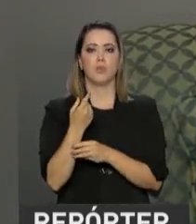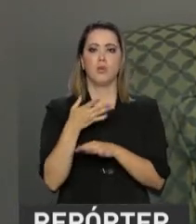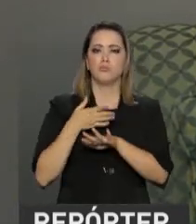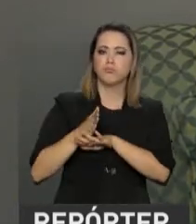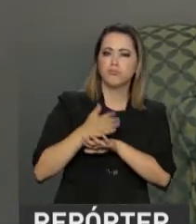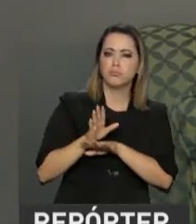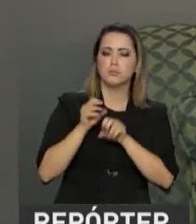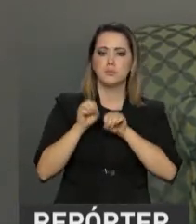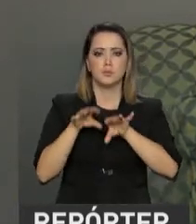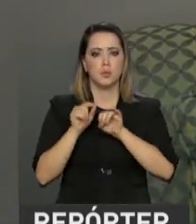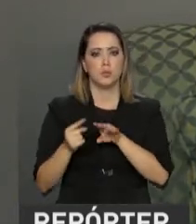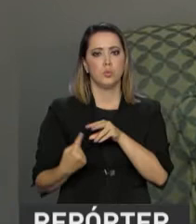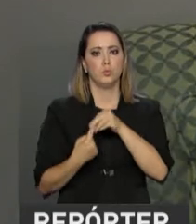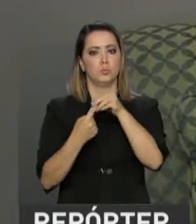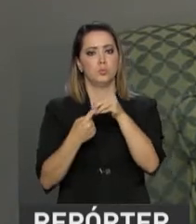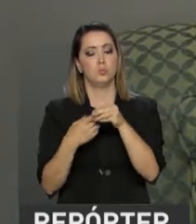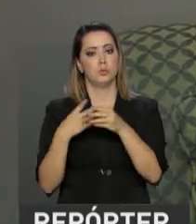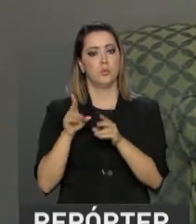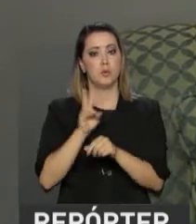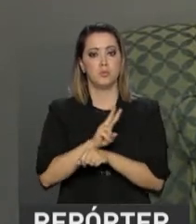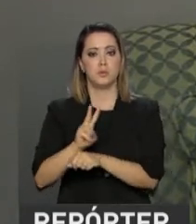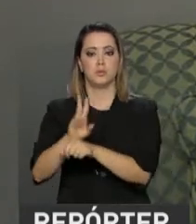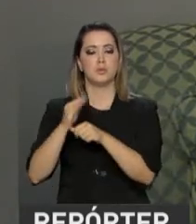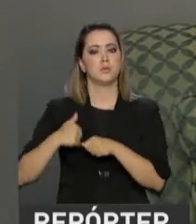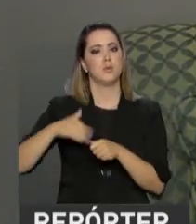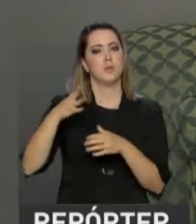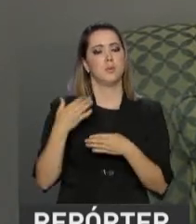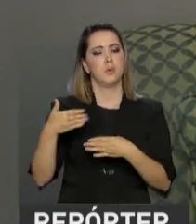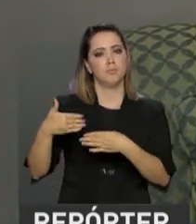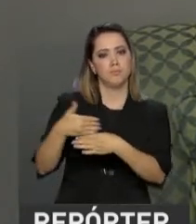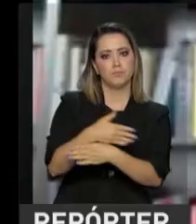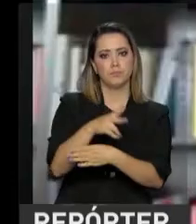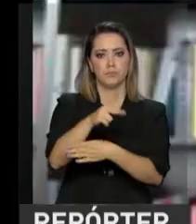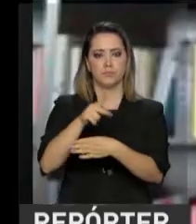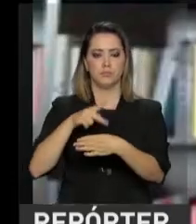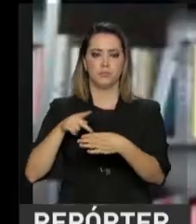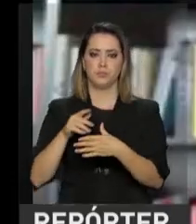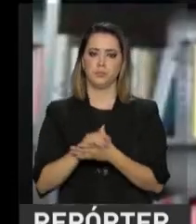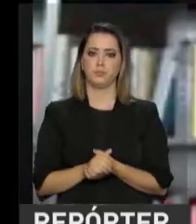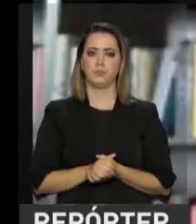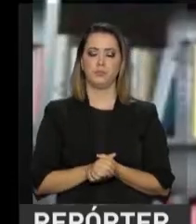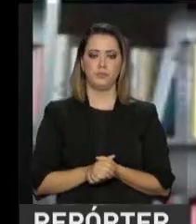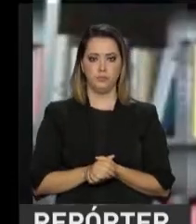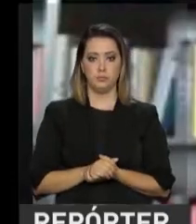de operação em comum para a proteção mais eficaz da fronteira brasileira.